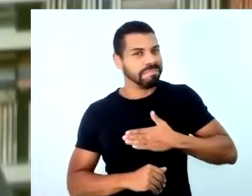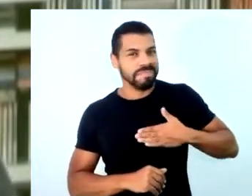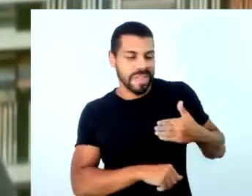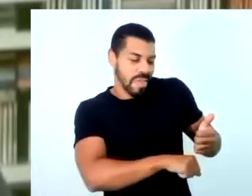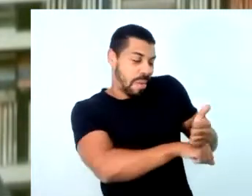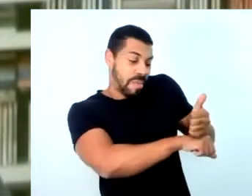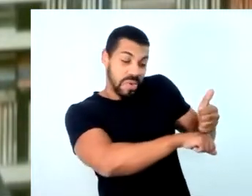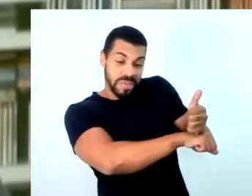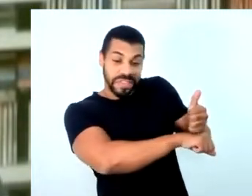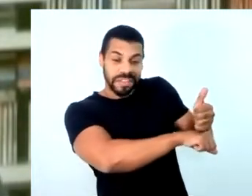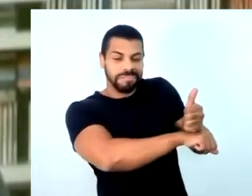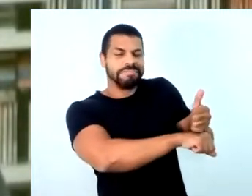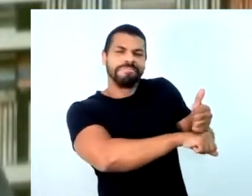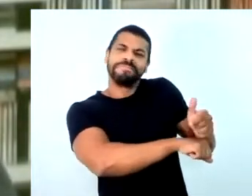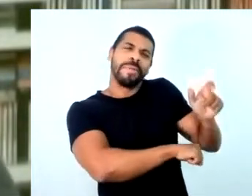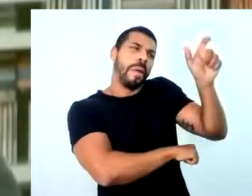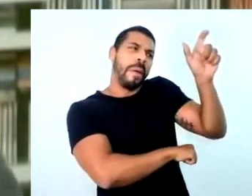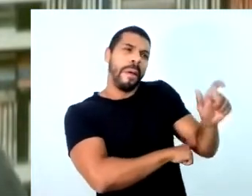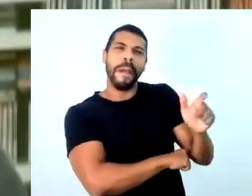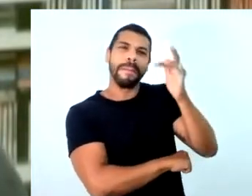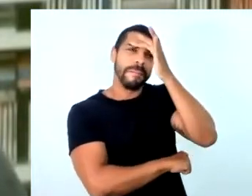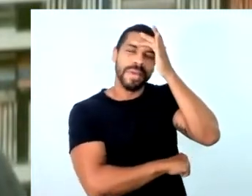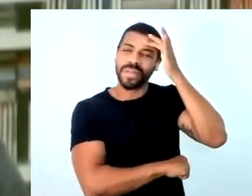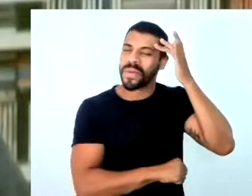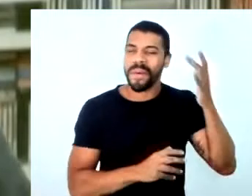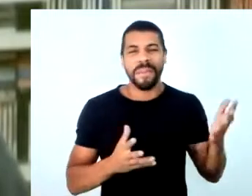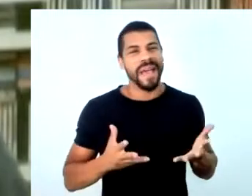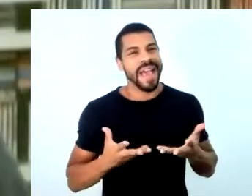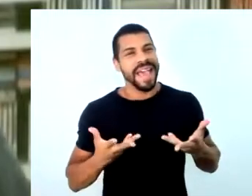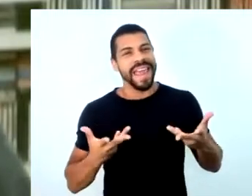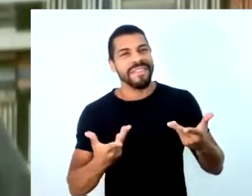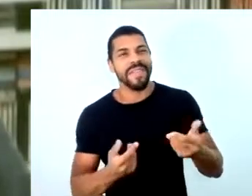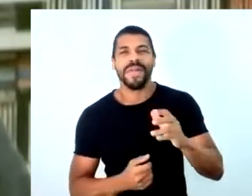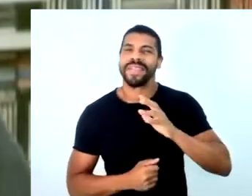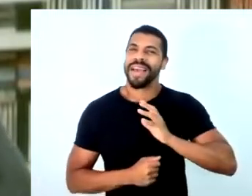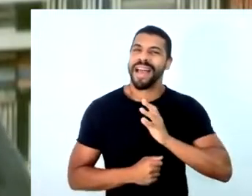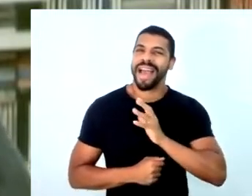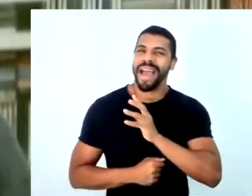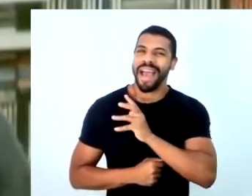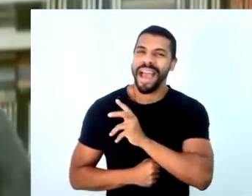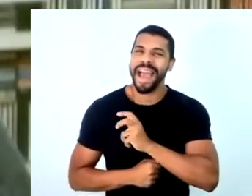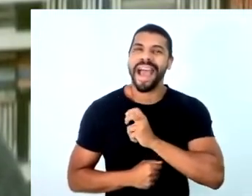prazer ter essa profissional e essa figura, essa pessoa incrível,